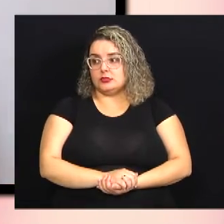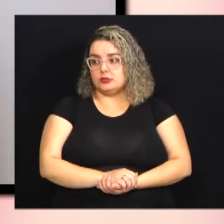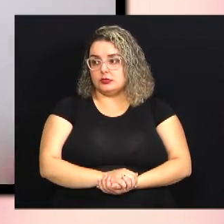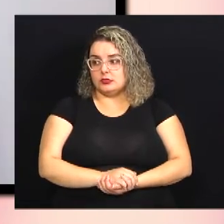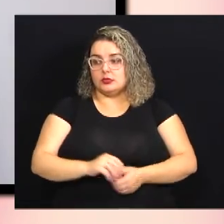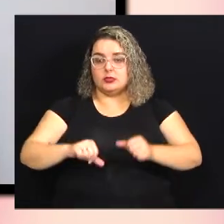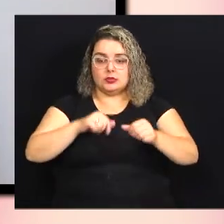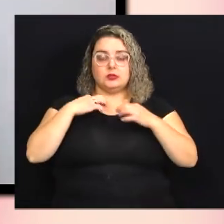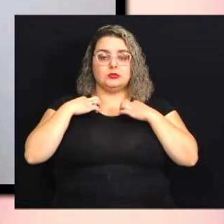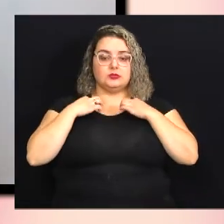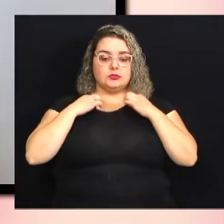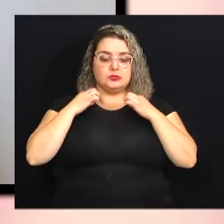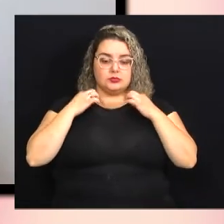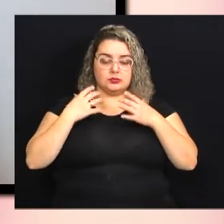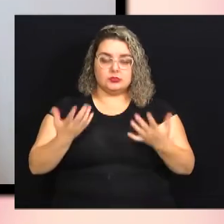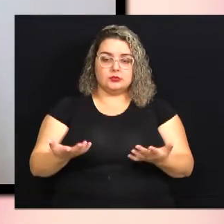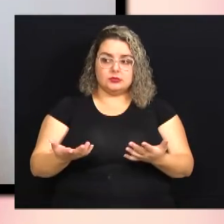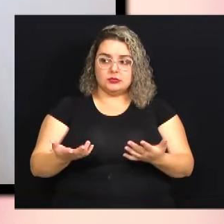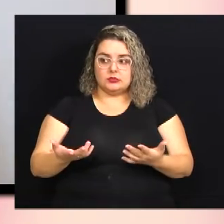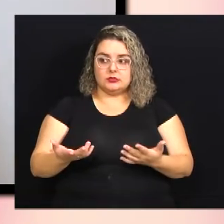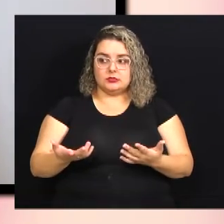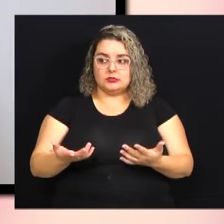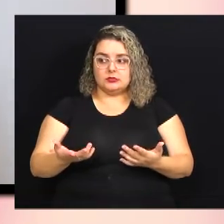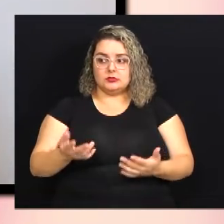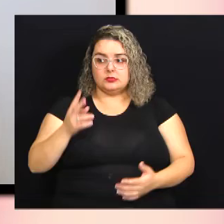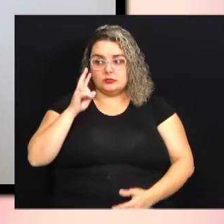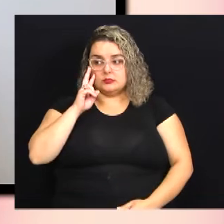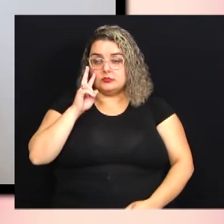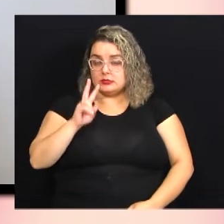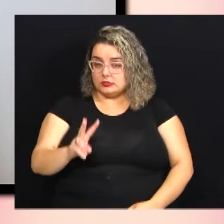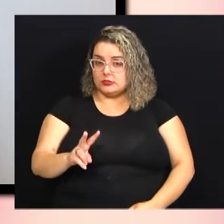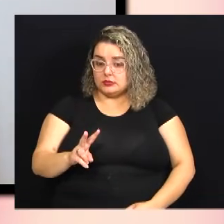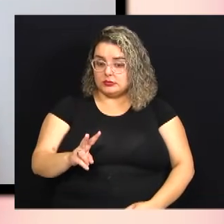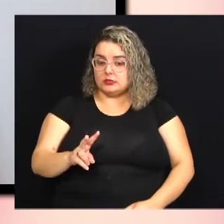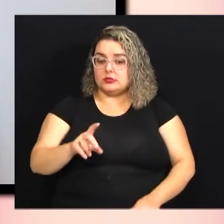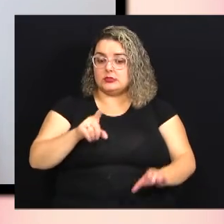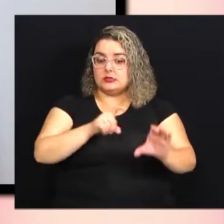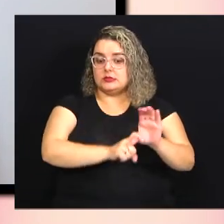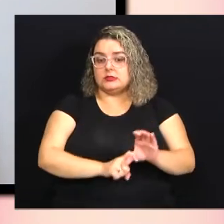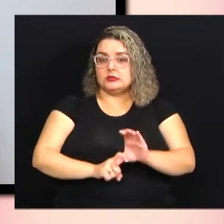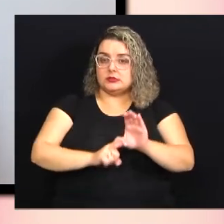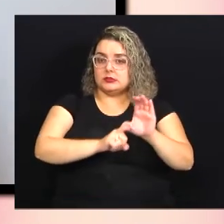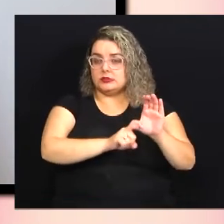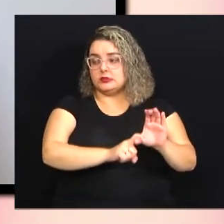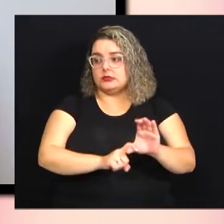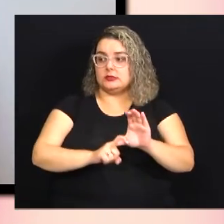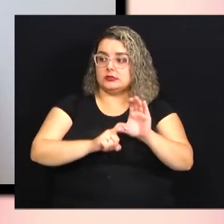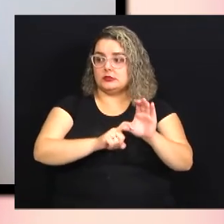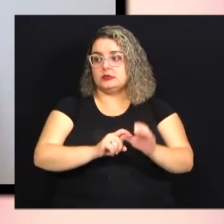a trocar de roupa. Então, você veja que essa dependência